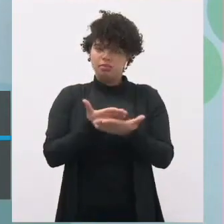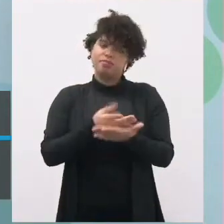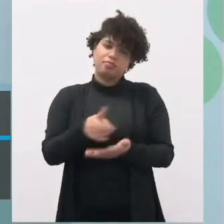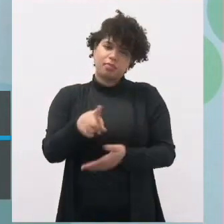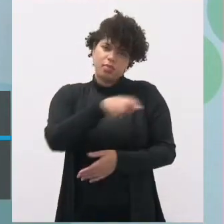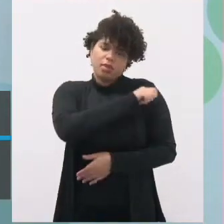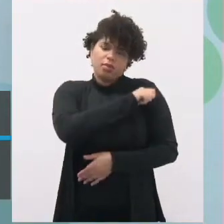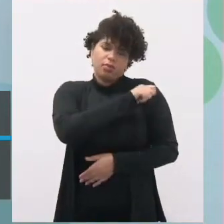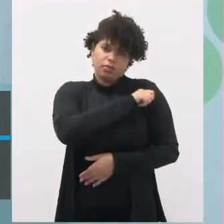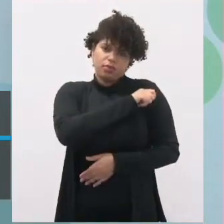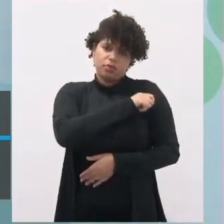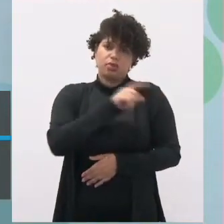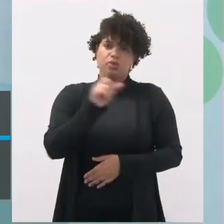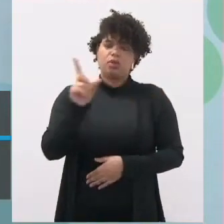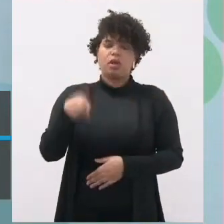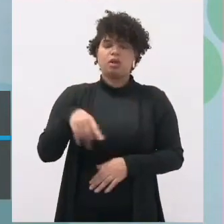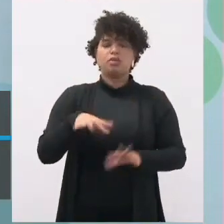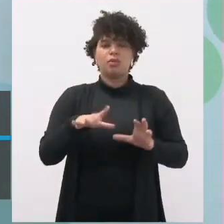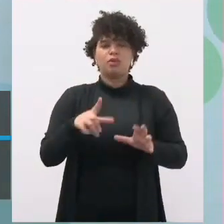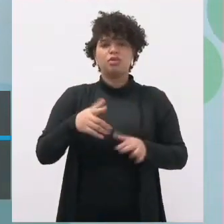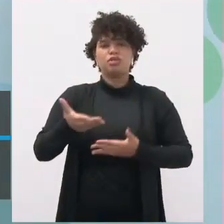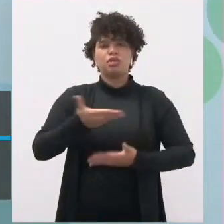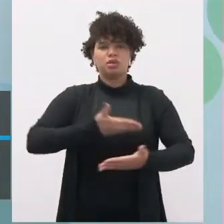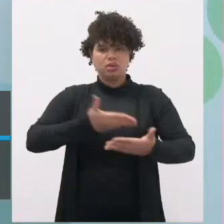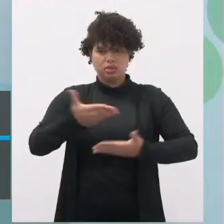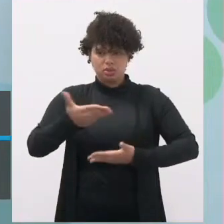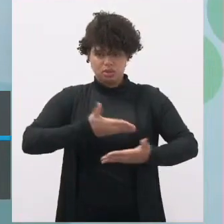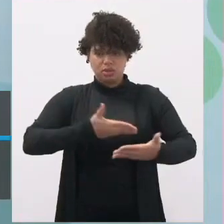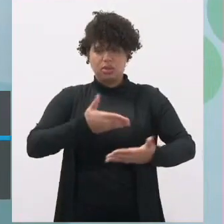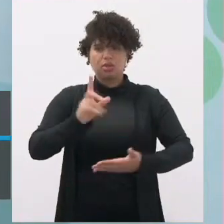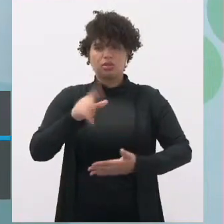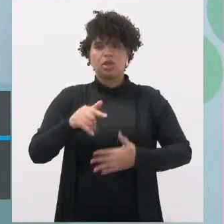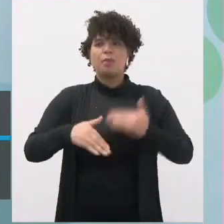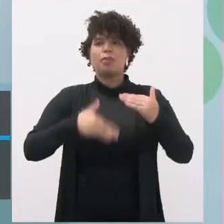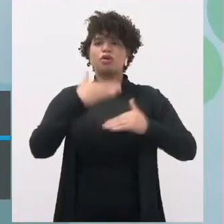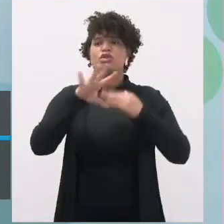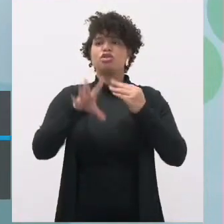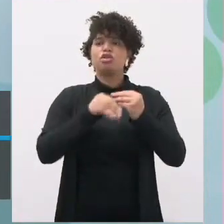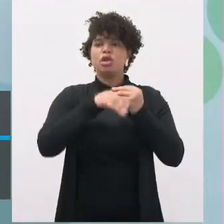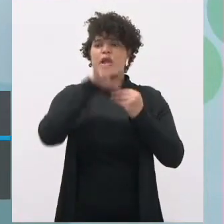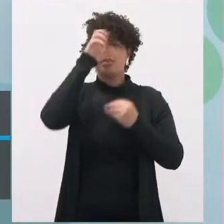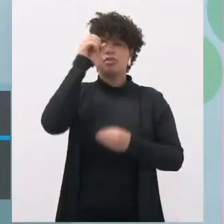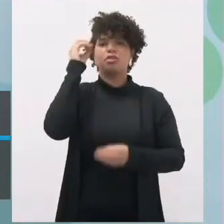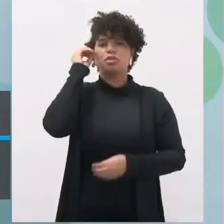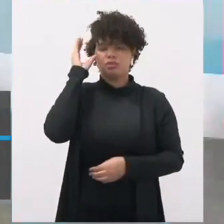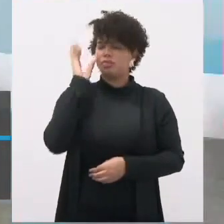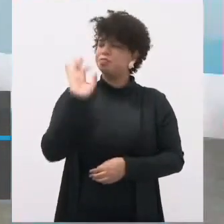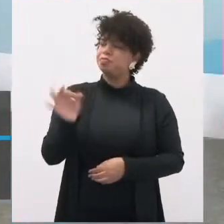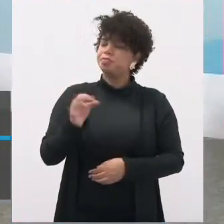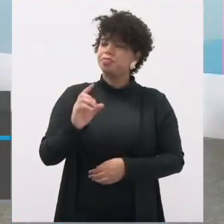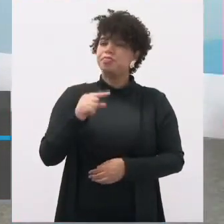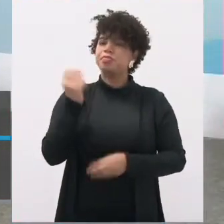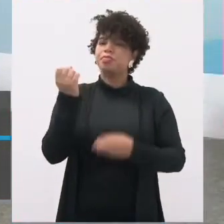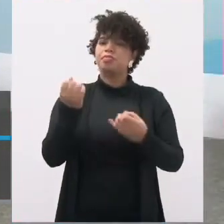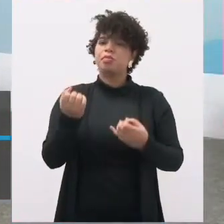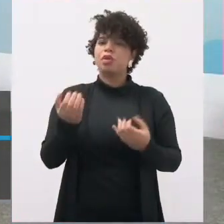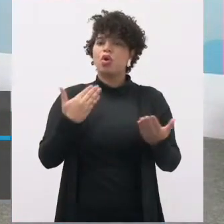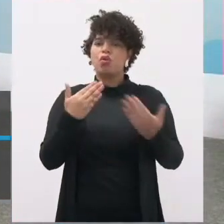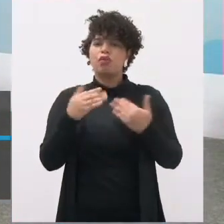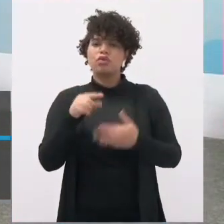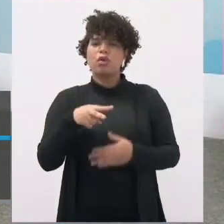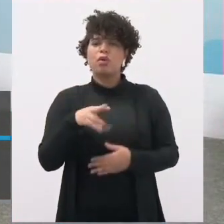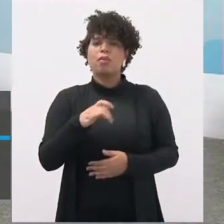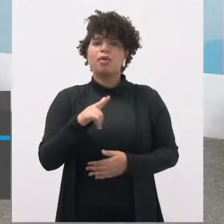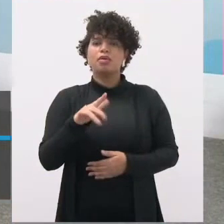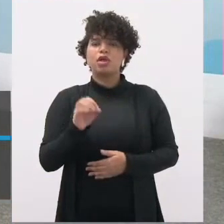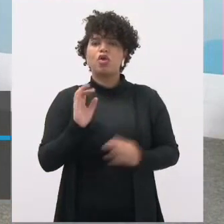estudantes, naquele momento de interação e de processo de aprendizagem. Como nós estamos falando aqui, Marcelo, né, o